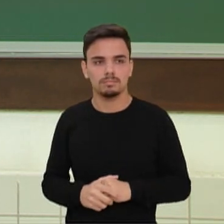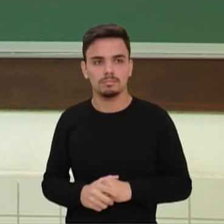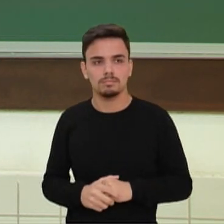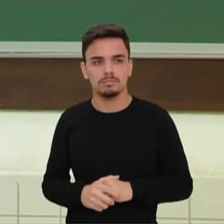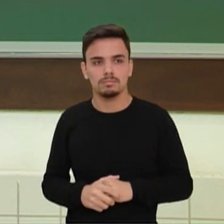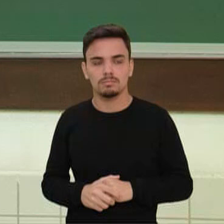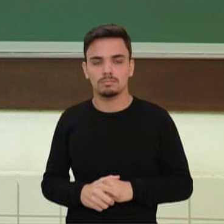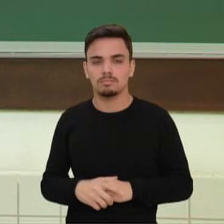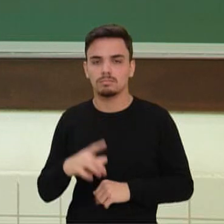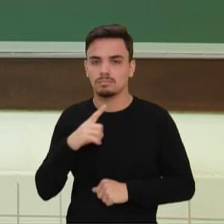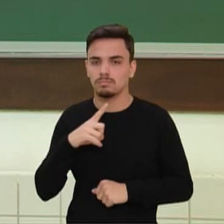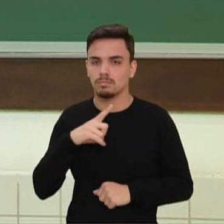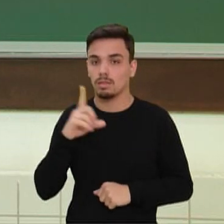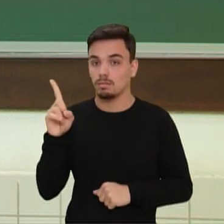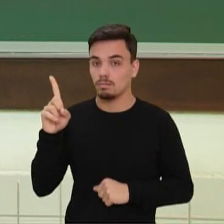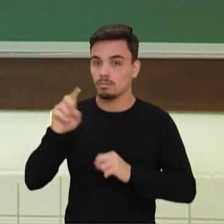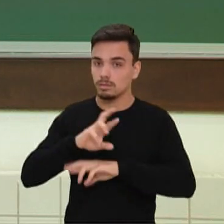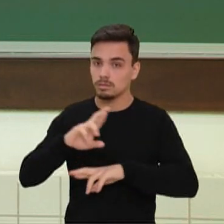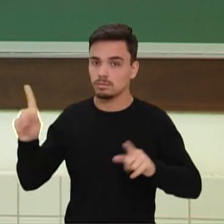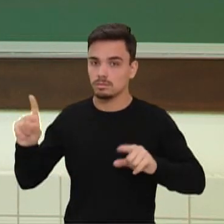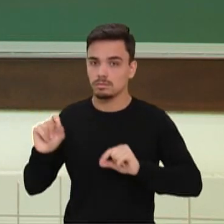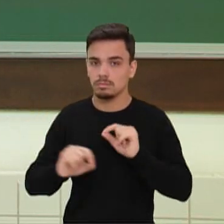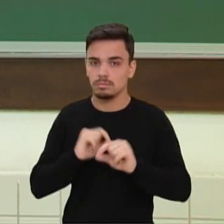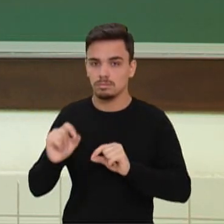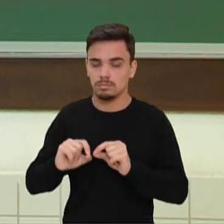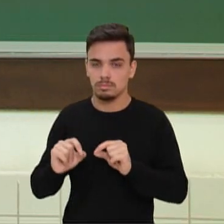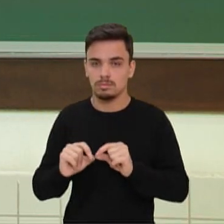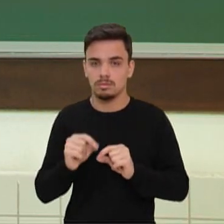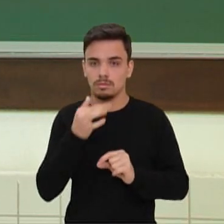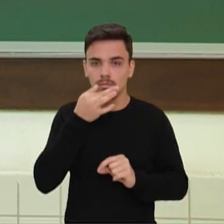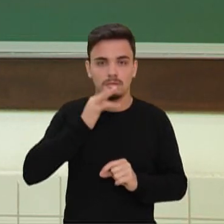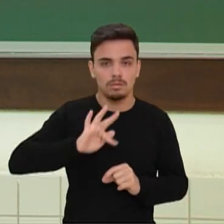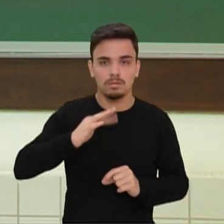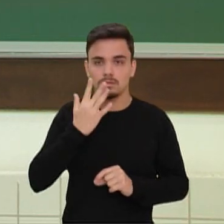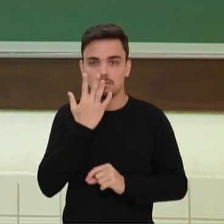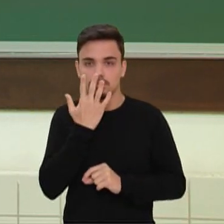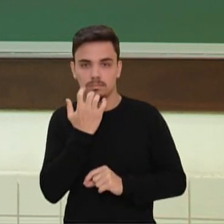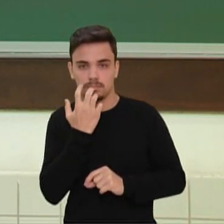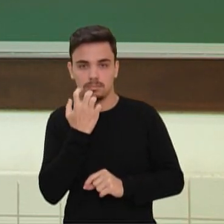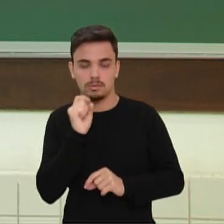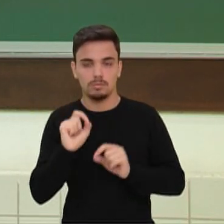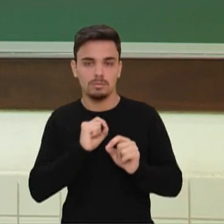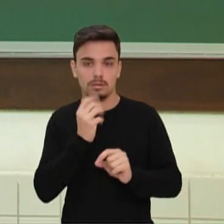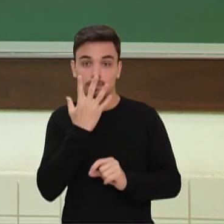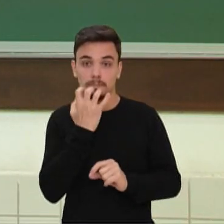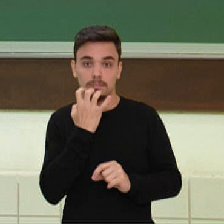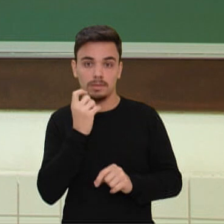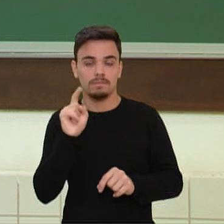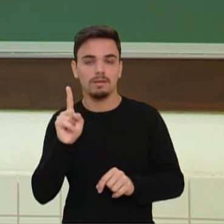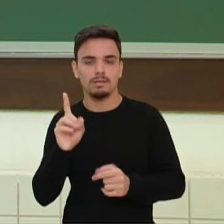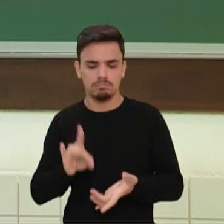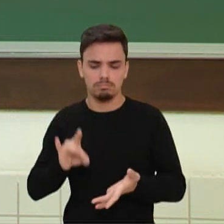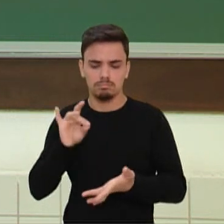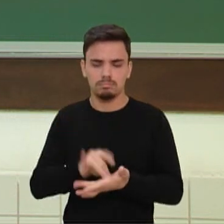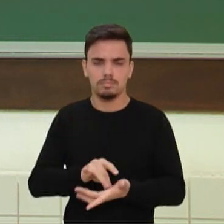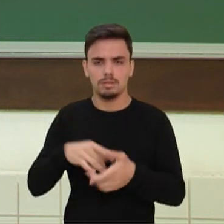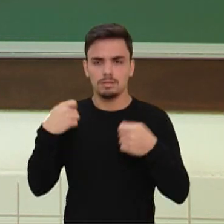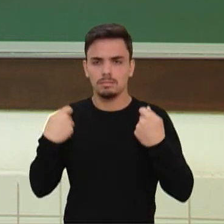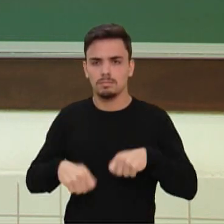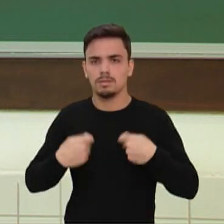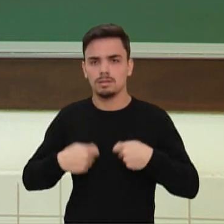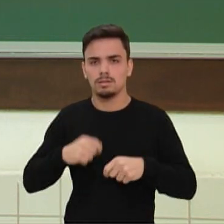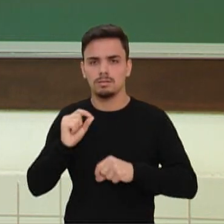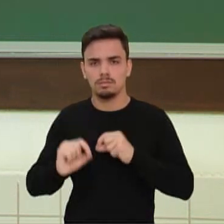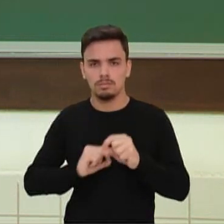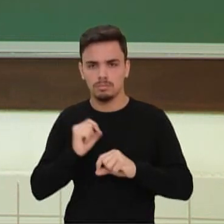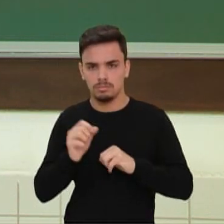Só que tem uma breve diferença entre o Nietzsche e o Freud nesse ponto. O Nietzsche, ele vai enfatizar a necessidade de superar